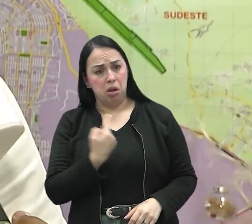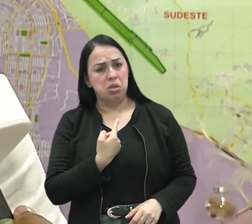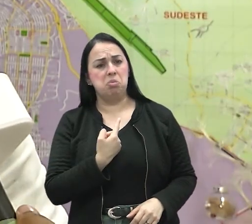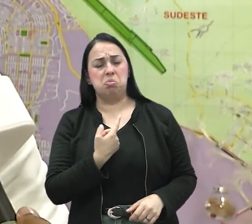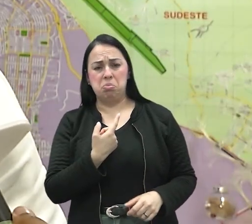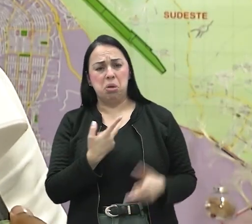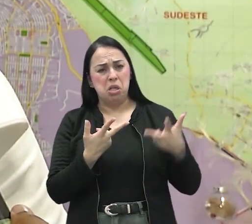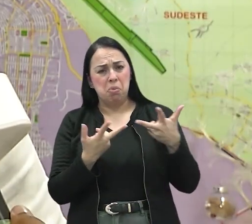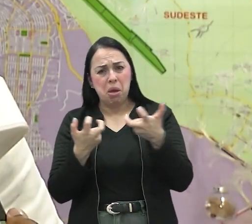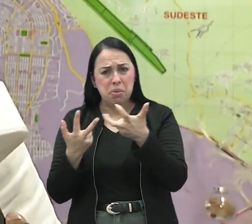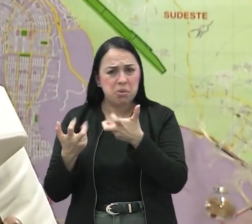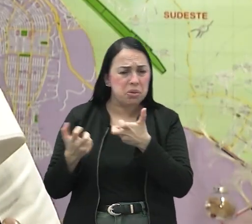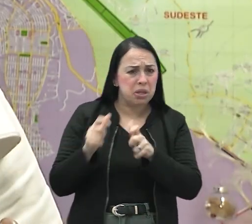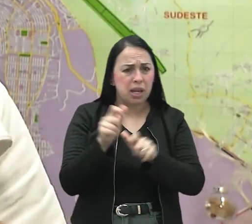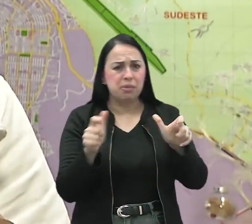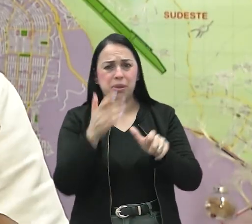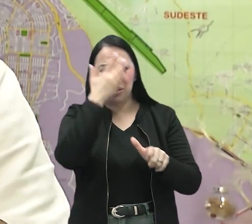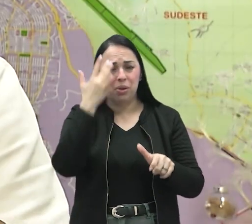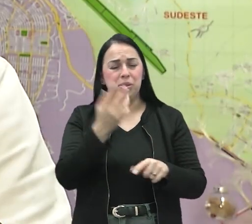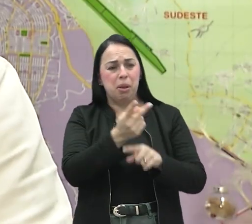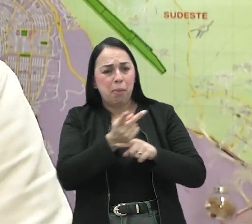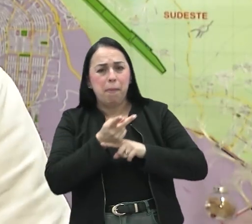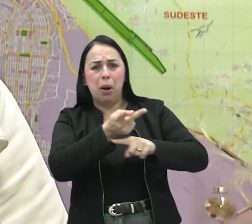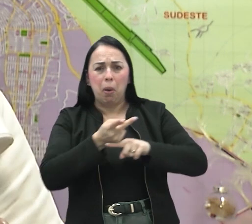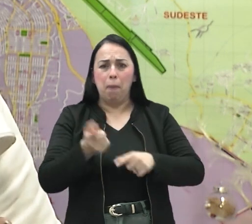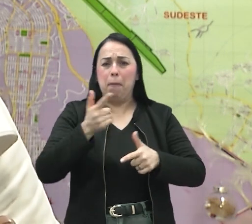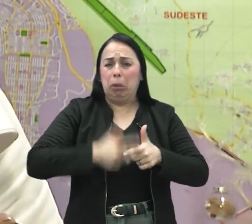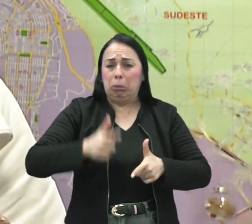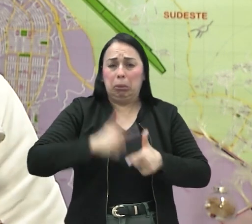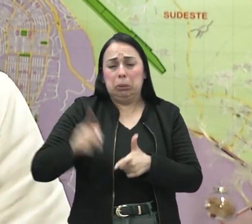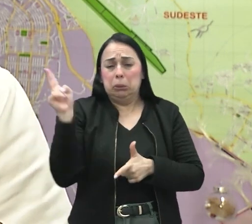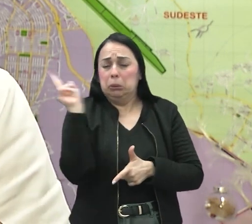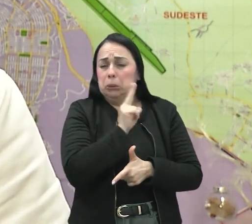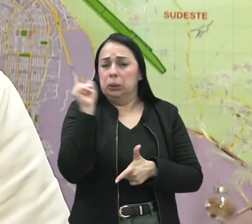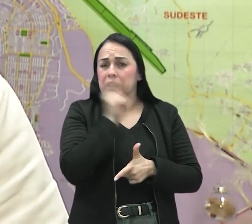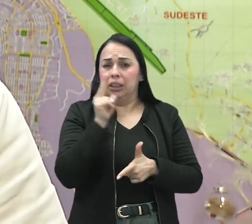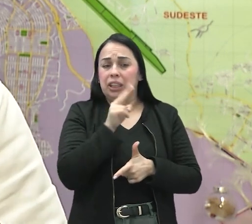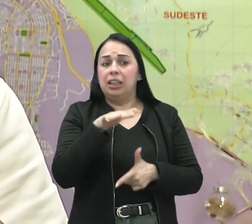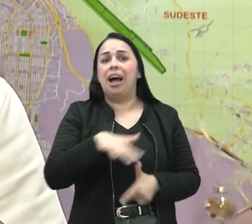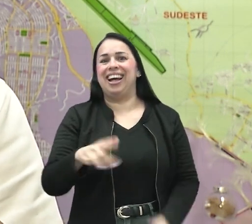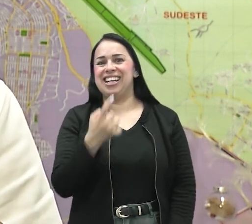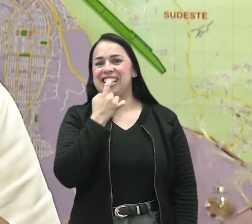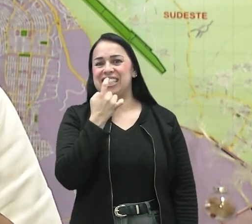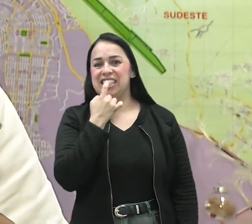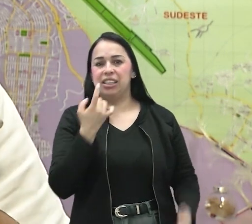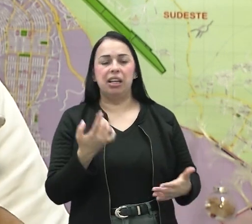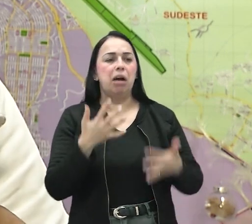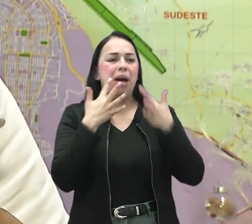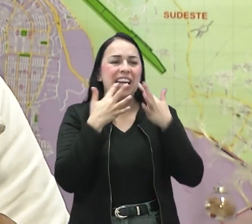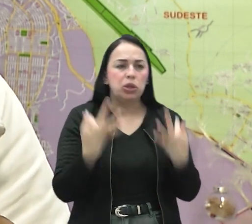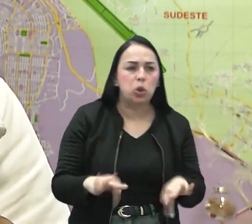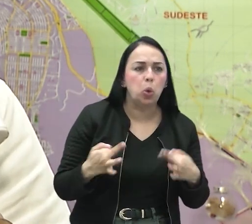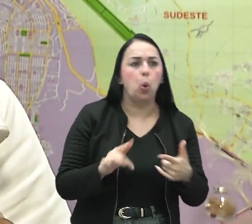identificou muitas vezes que pessoas chegam até o nosso gabinete com problema de urgência e emergência na questão odontológica.